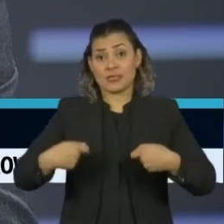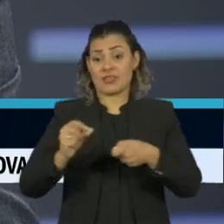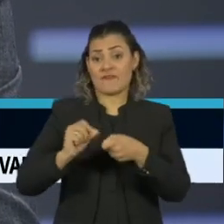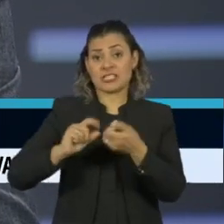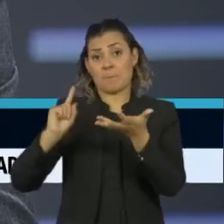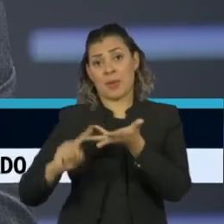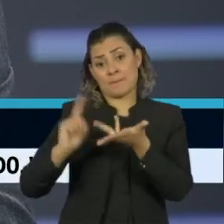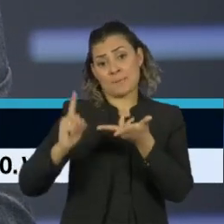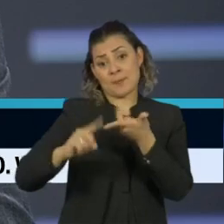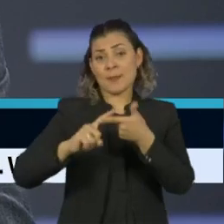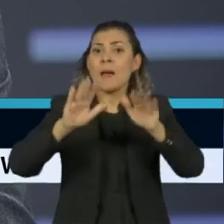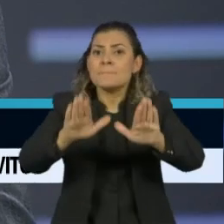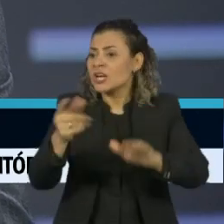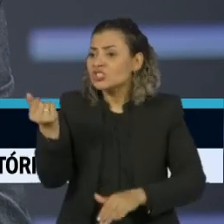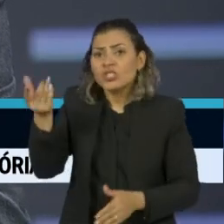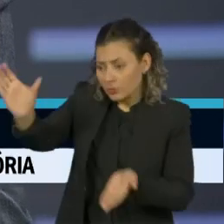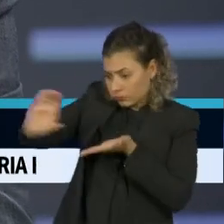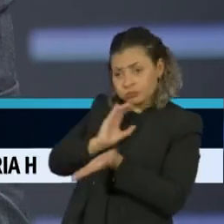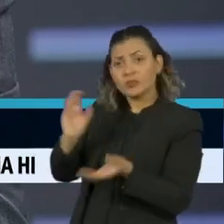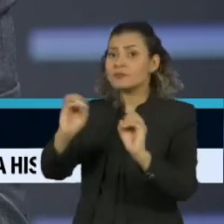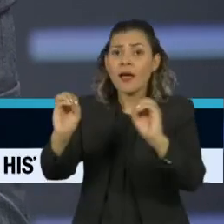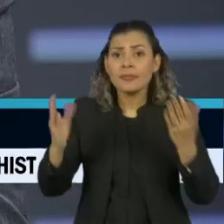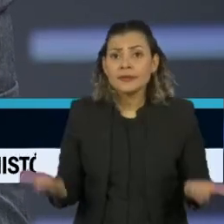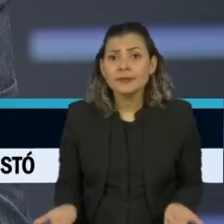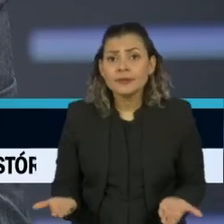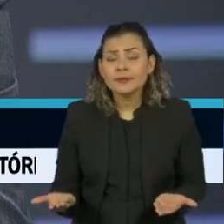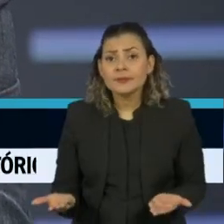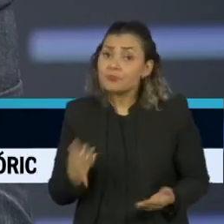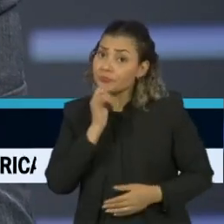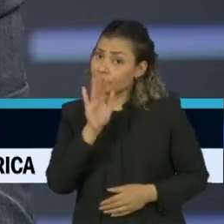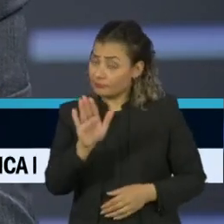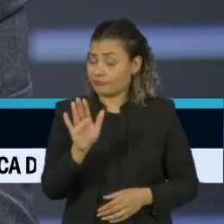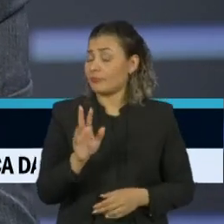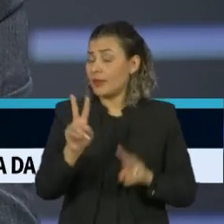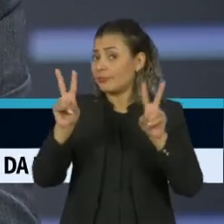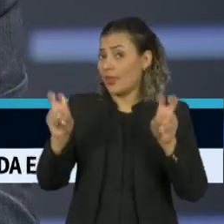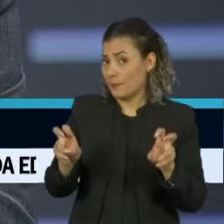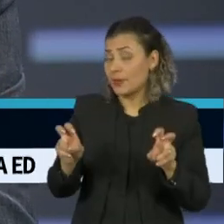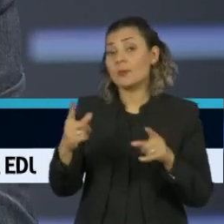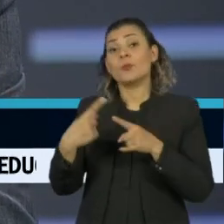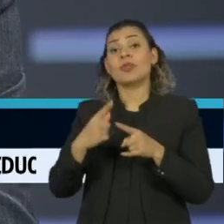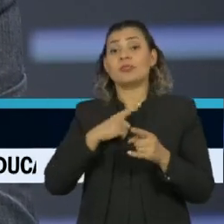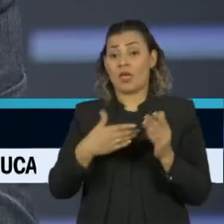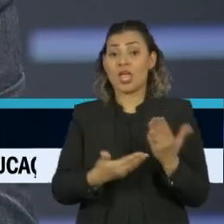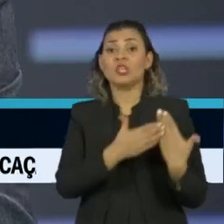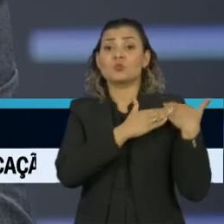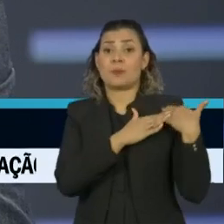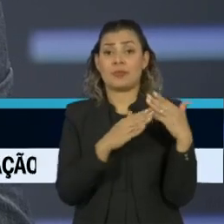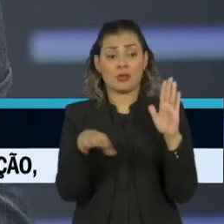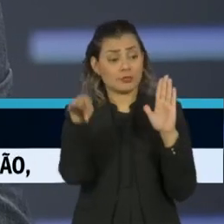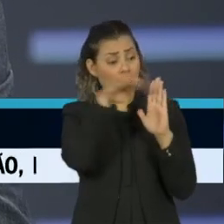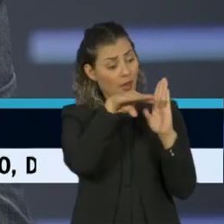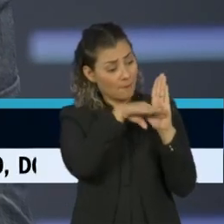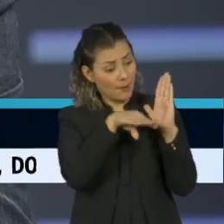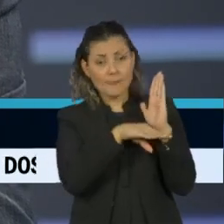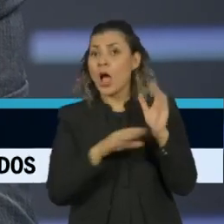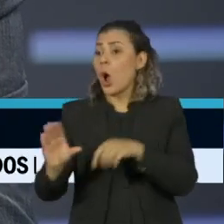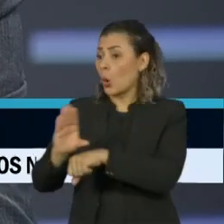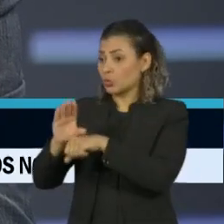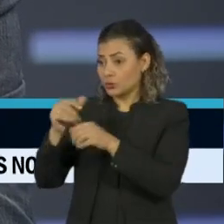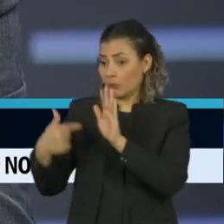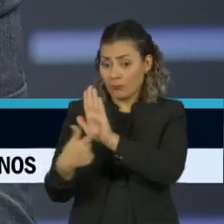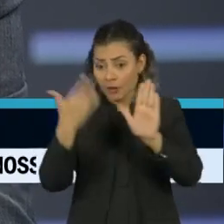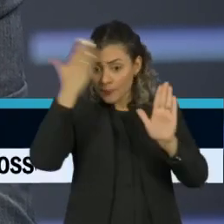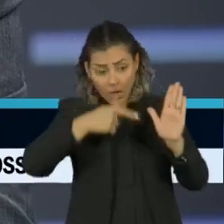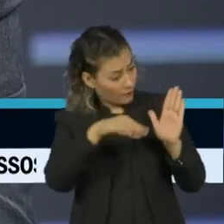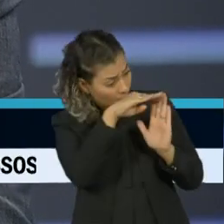isso secretarias municipais de educação todos muito preocupados por resumir nessa questão porque você tem uma série de atribuições determinadas pela constituição mas